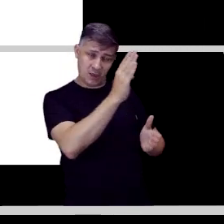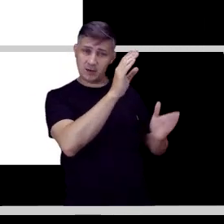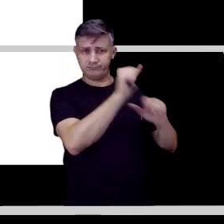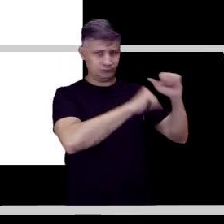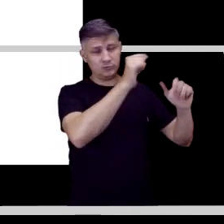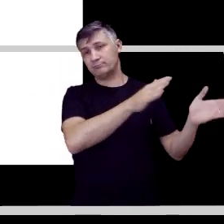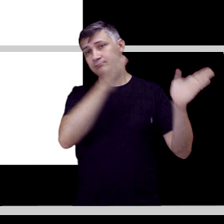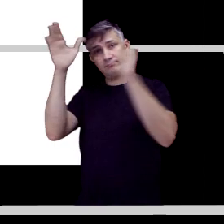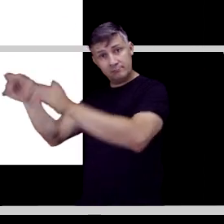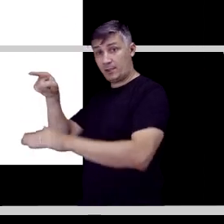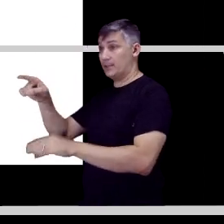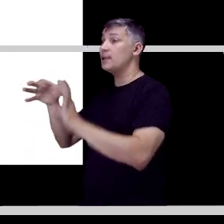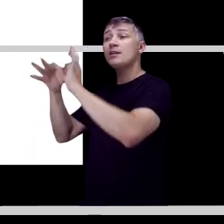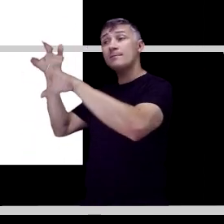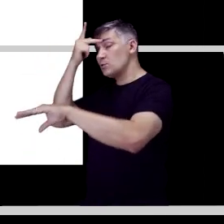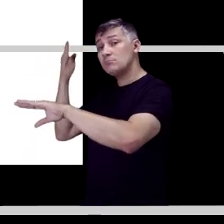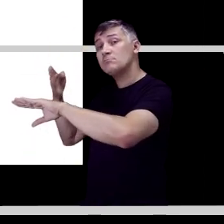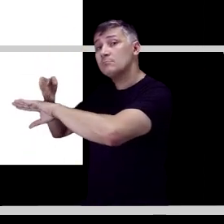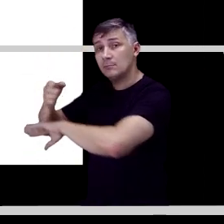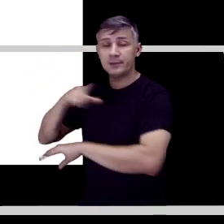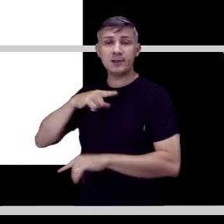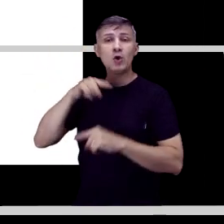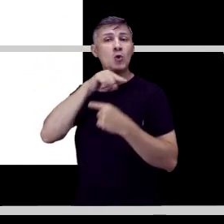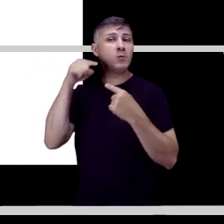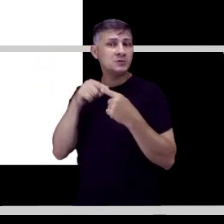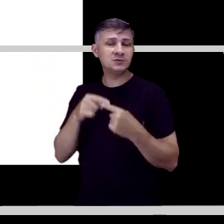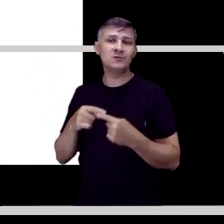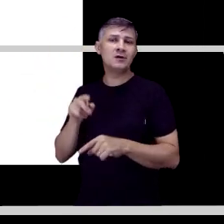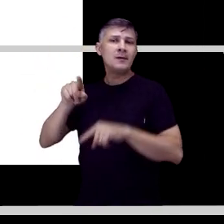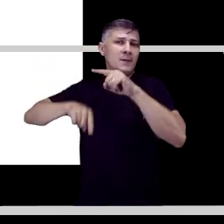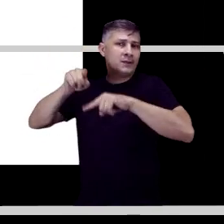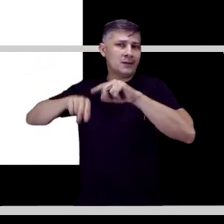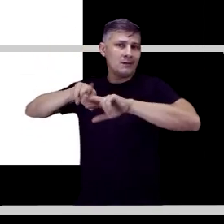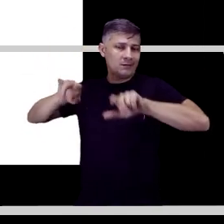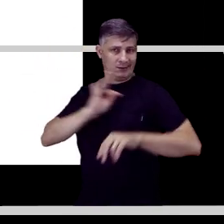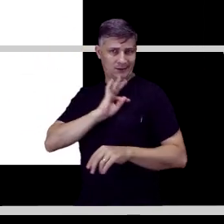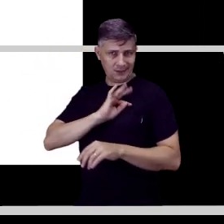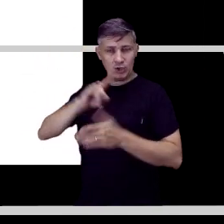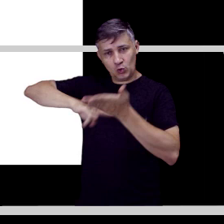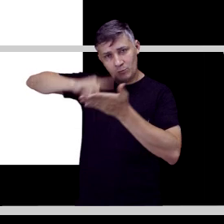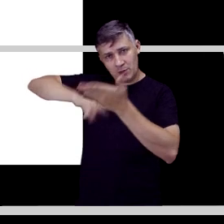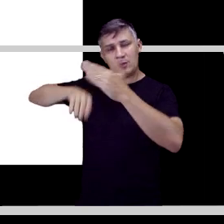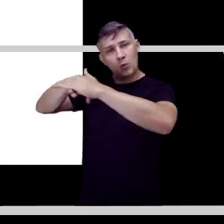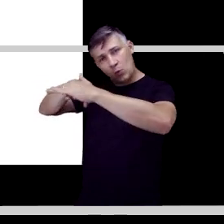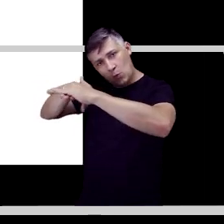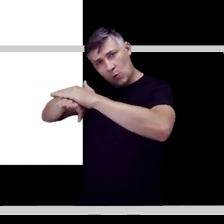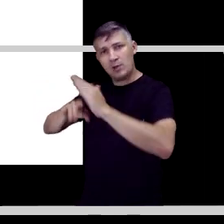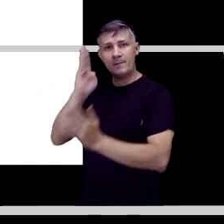né? Então, como programa, a gente tem essa reserva técnica, o centro de documentação e